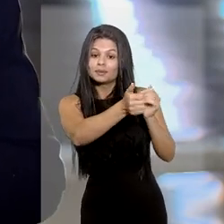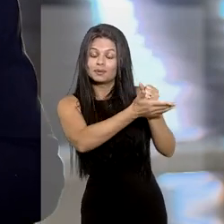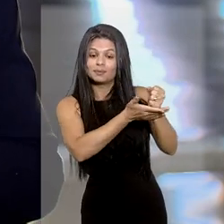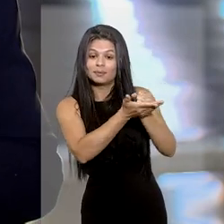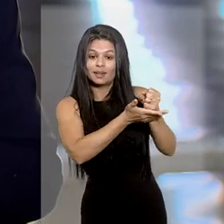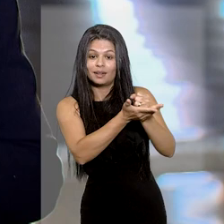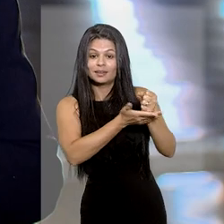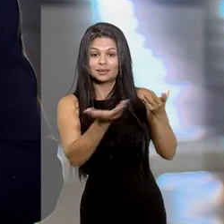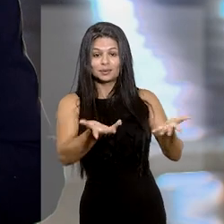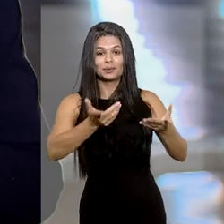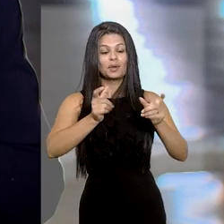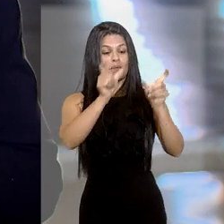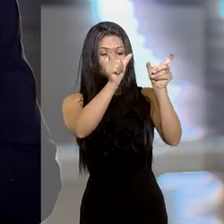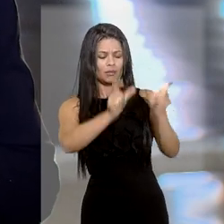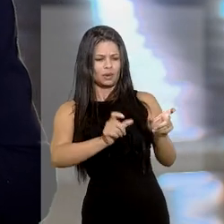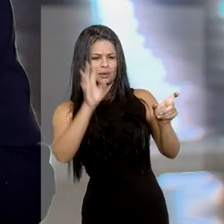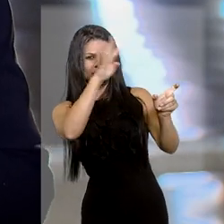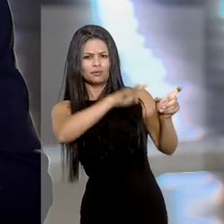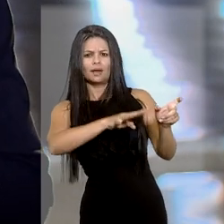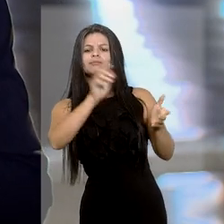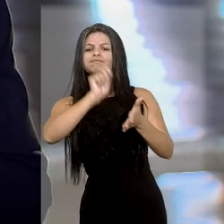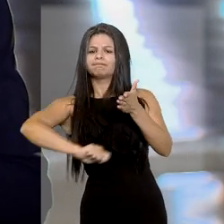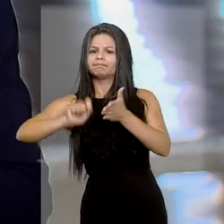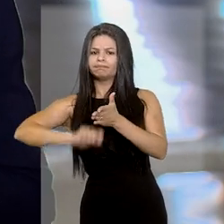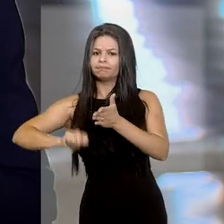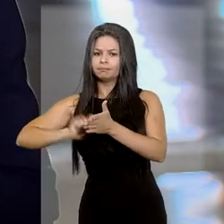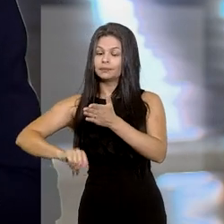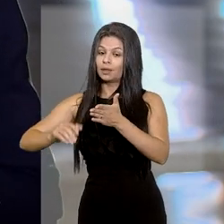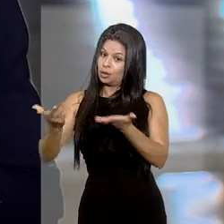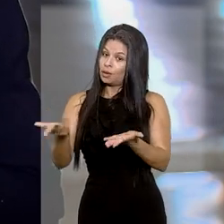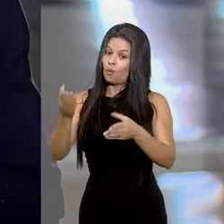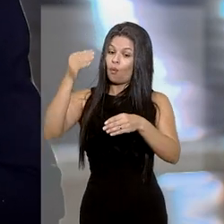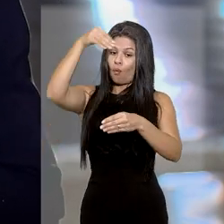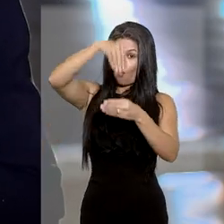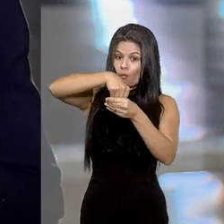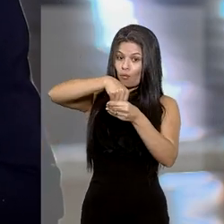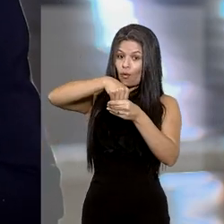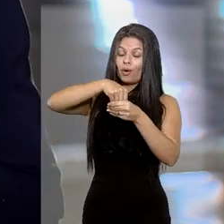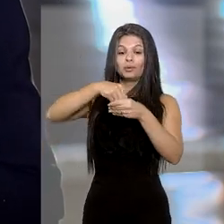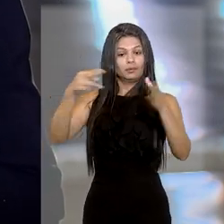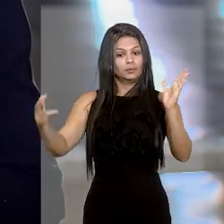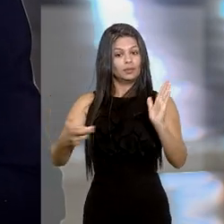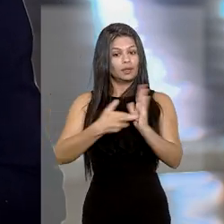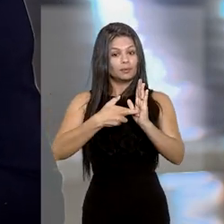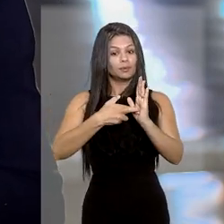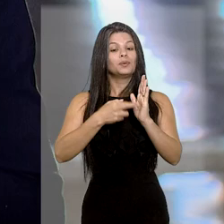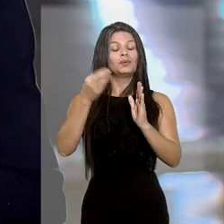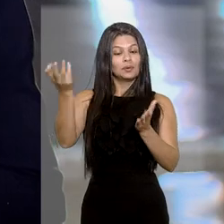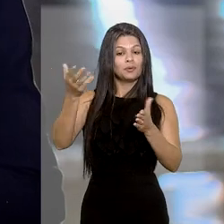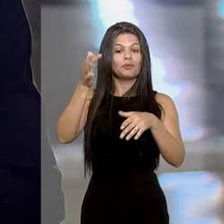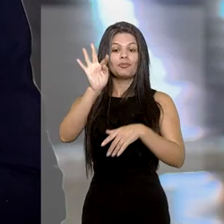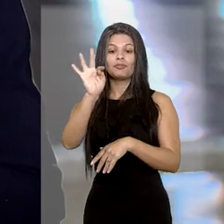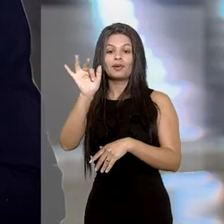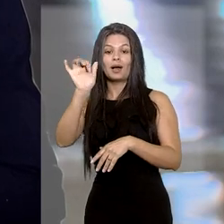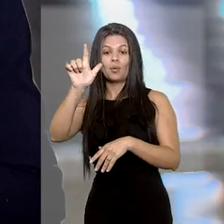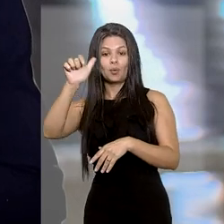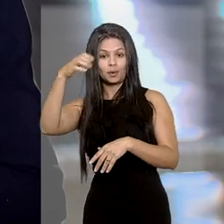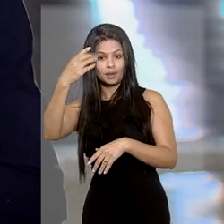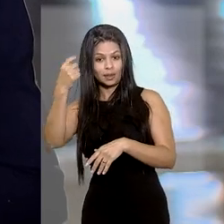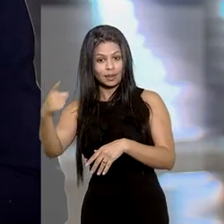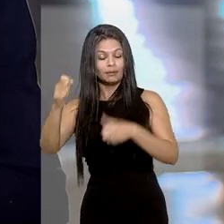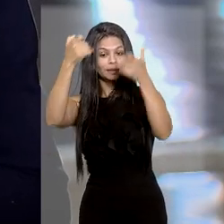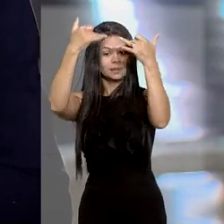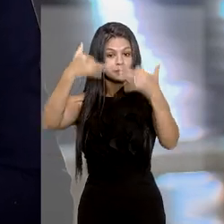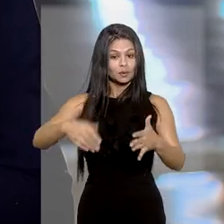O que teria reflexos sobre as demais rubricas no voto o ministro relator Francisco Falcão destacou a estimativa